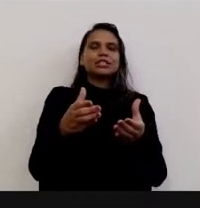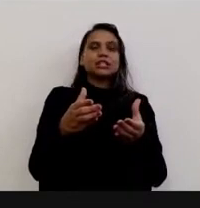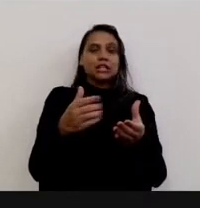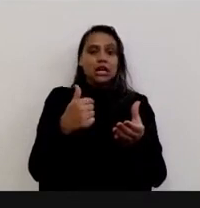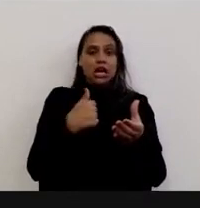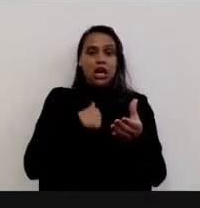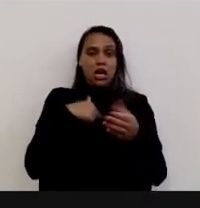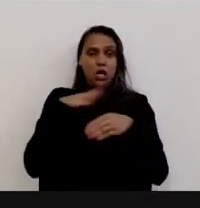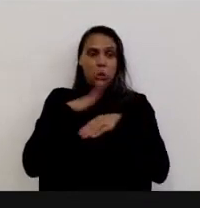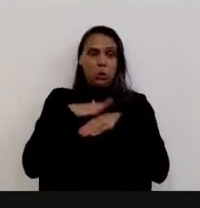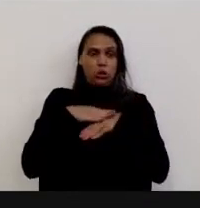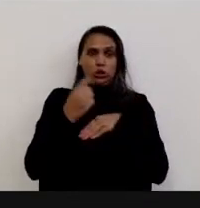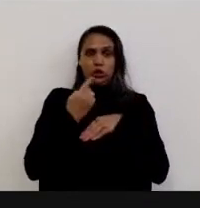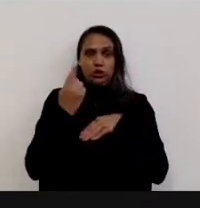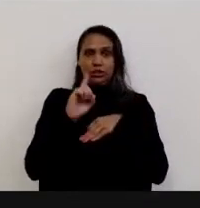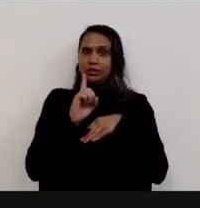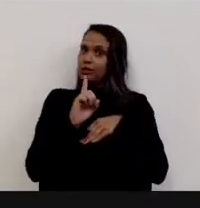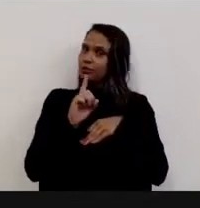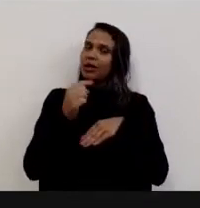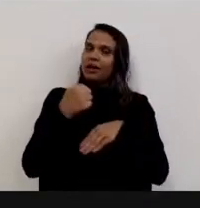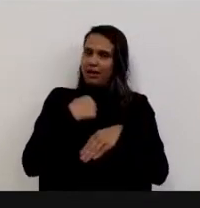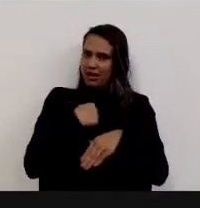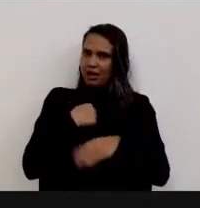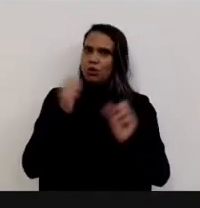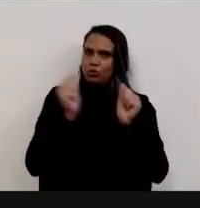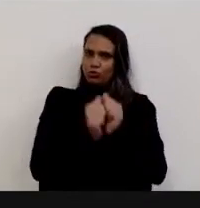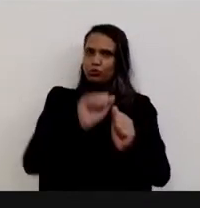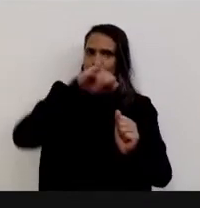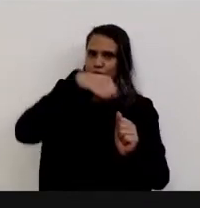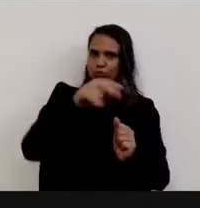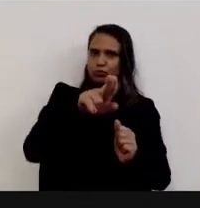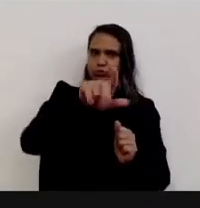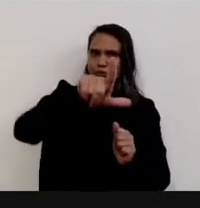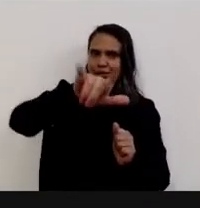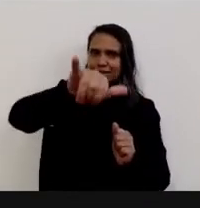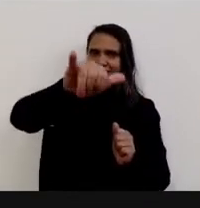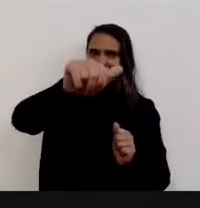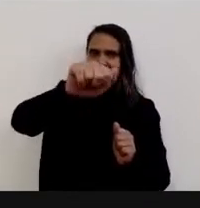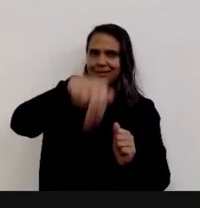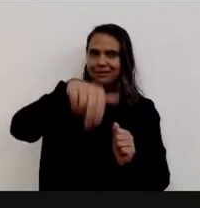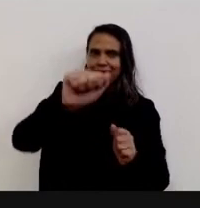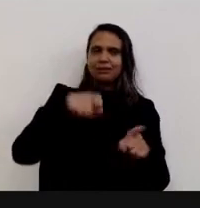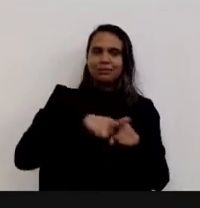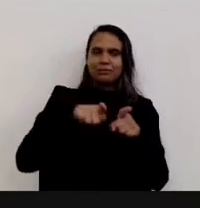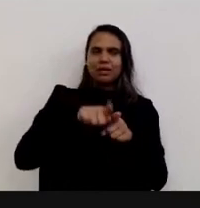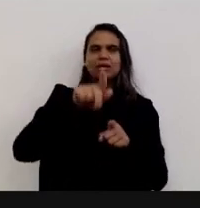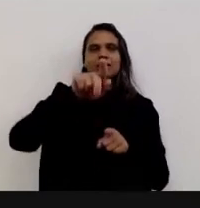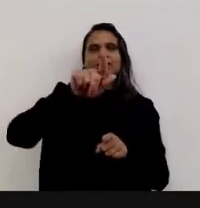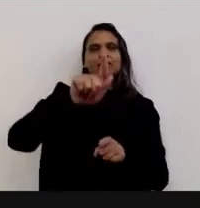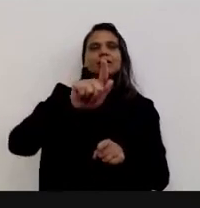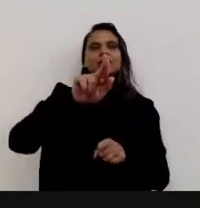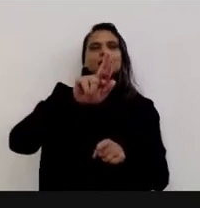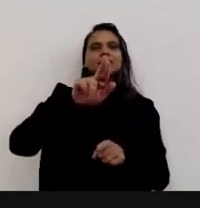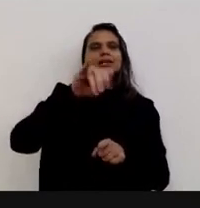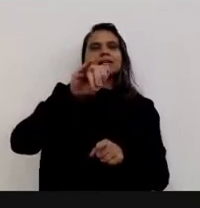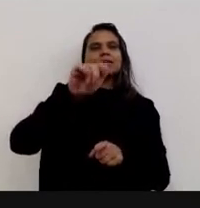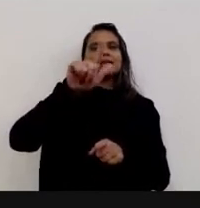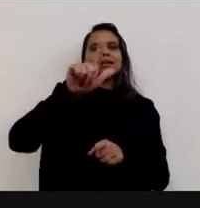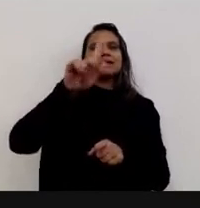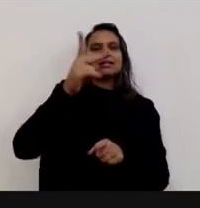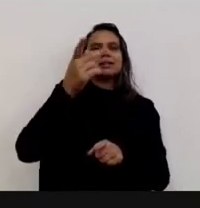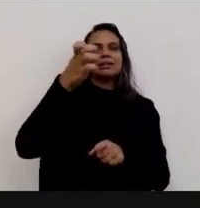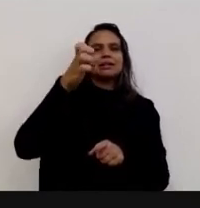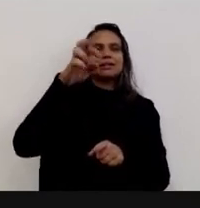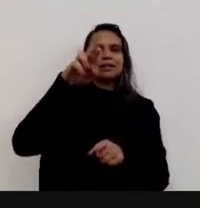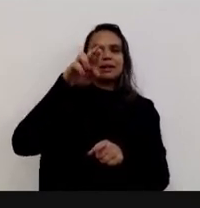fui eu, a Juliana e o Guilherme, que eles estão aqui presentes também. Só sou o apresentador aqui.